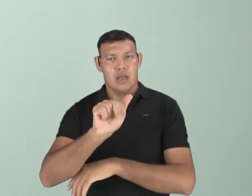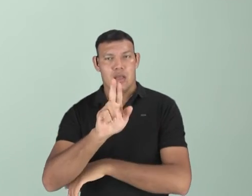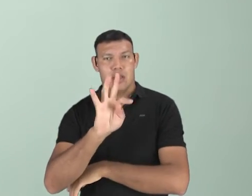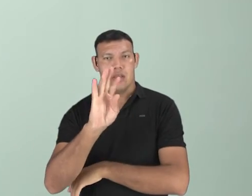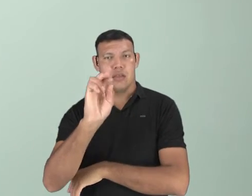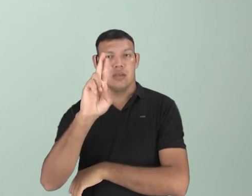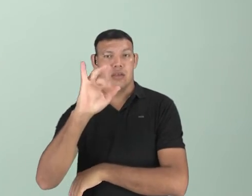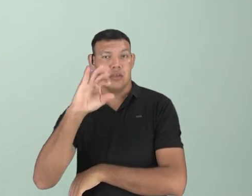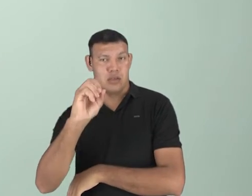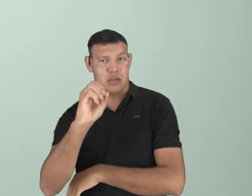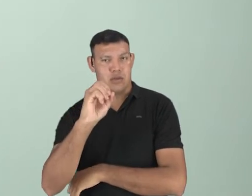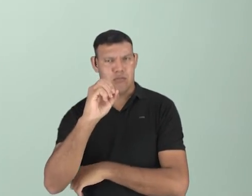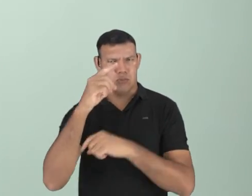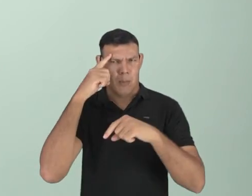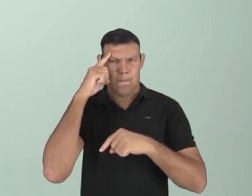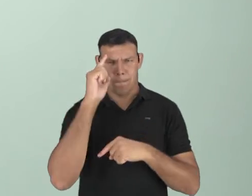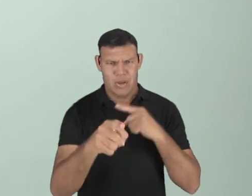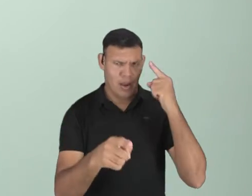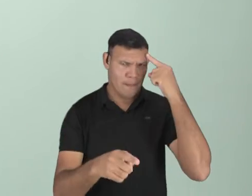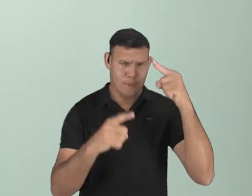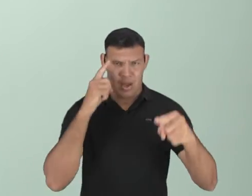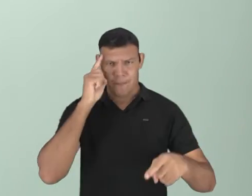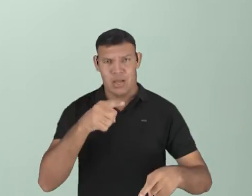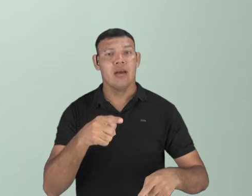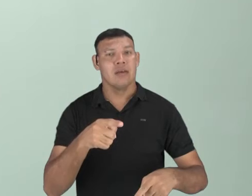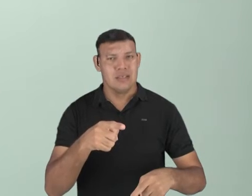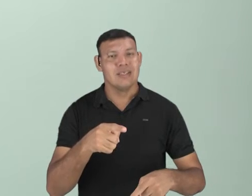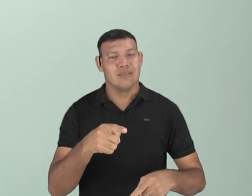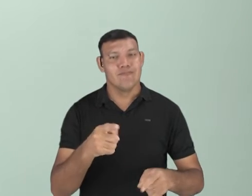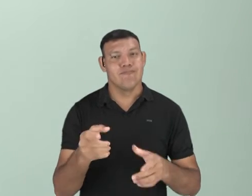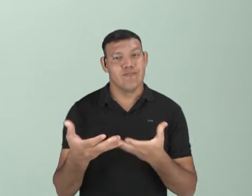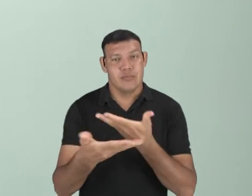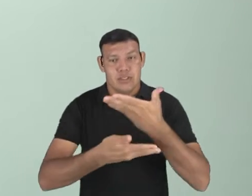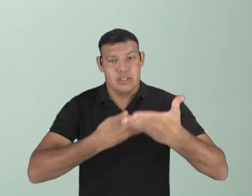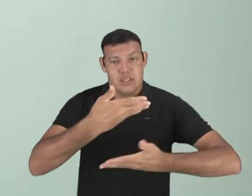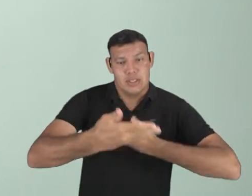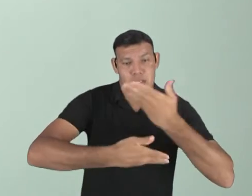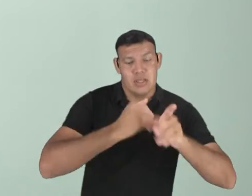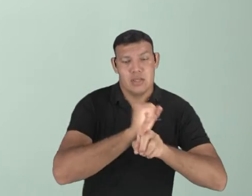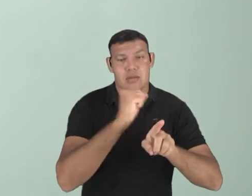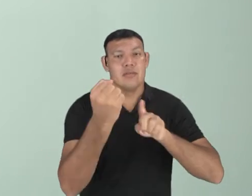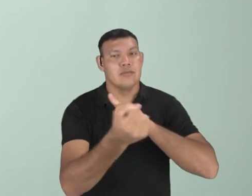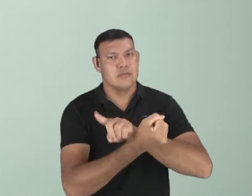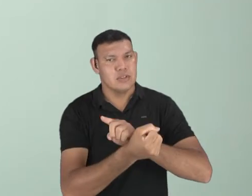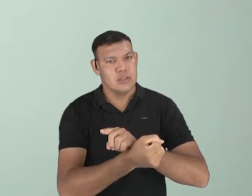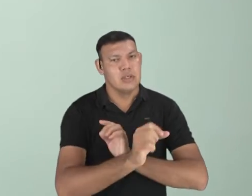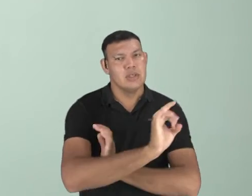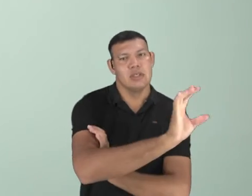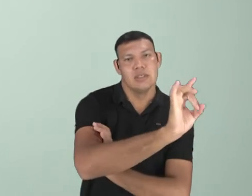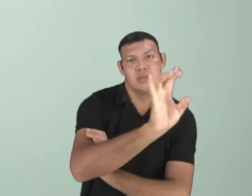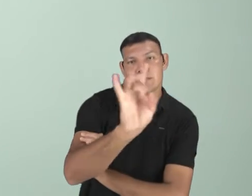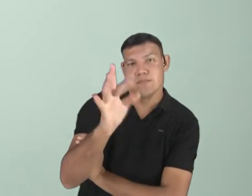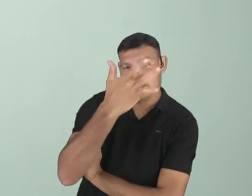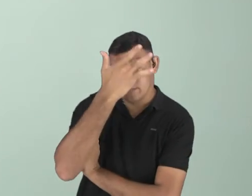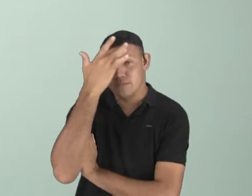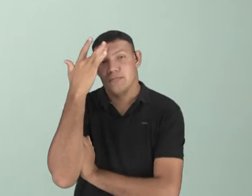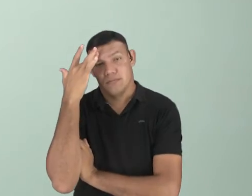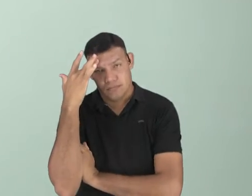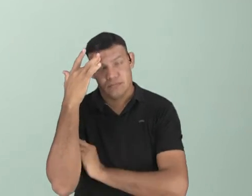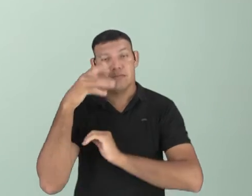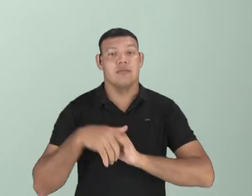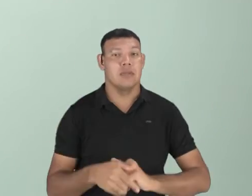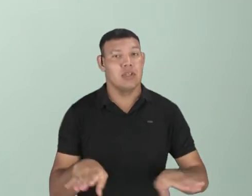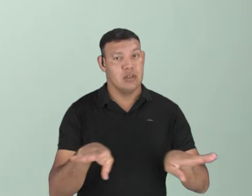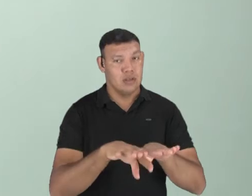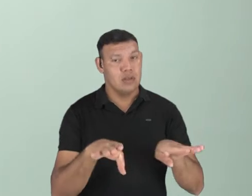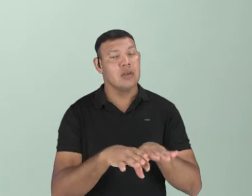de ordenar a convivência social entre os indivíduos. E como eu disse agora há pouco,